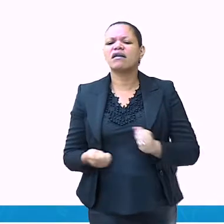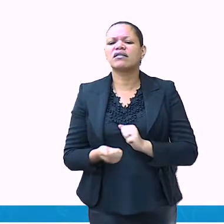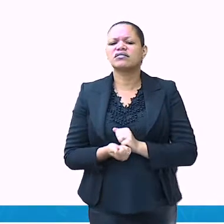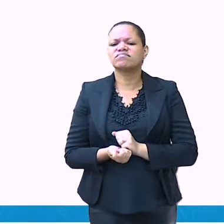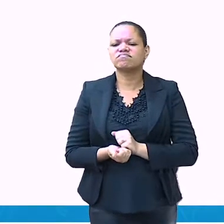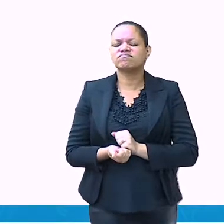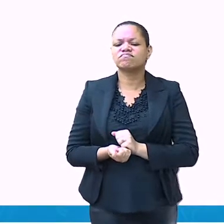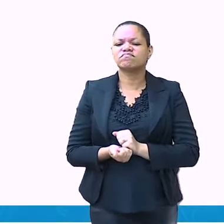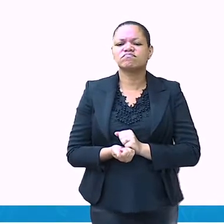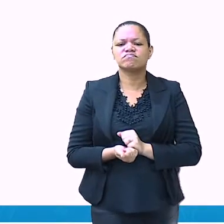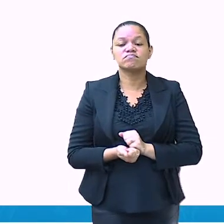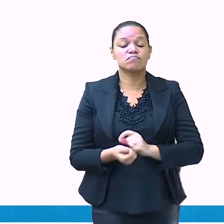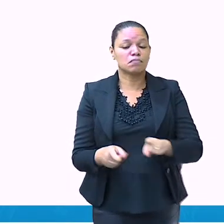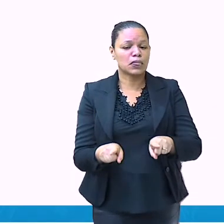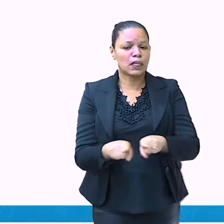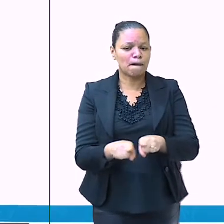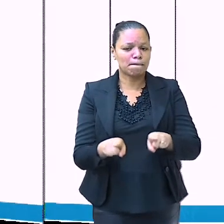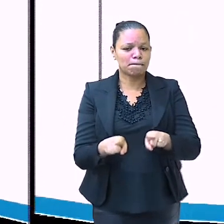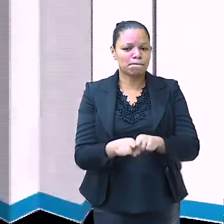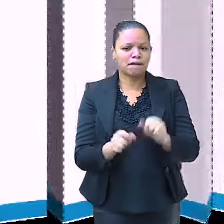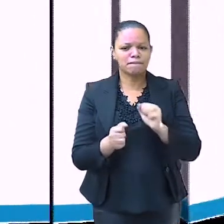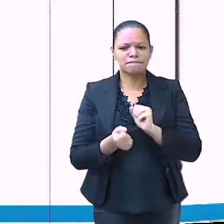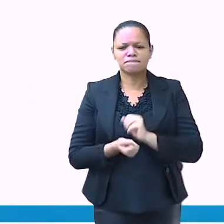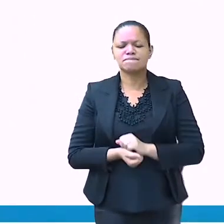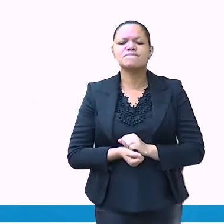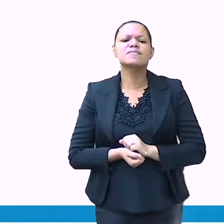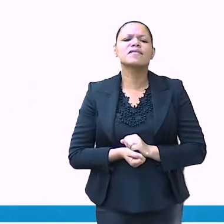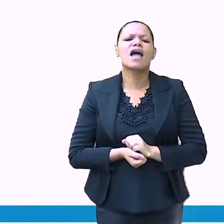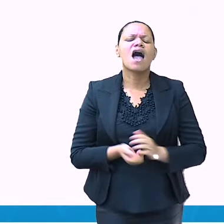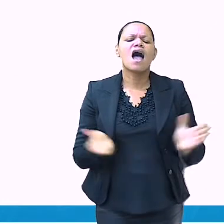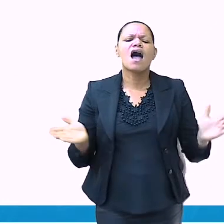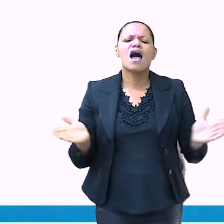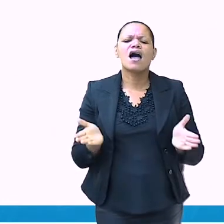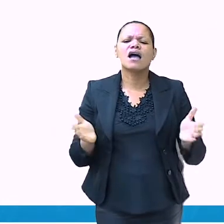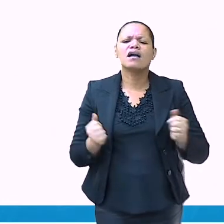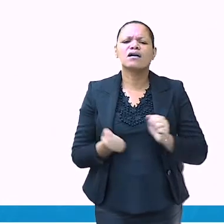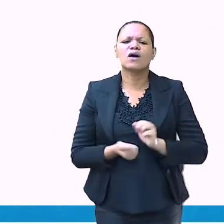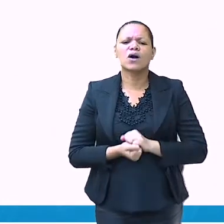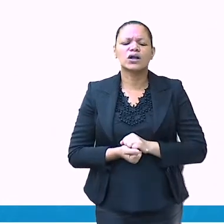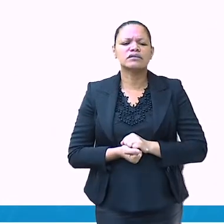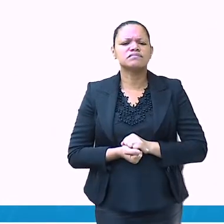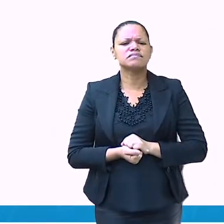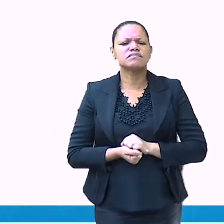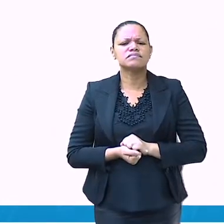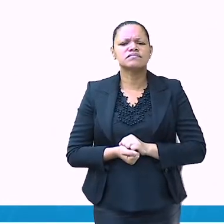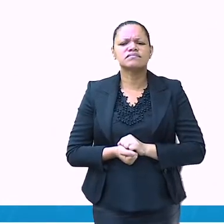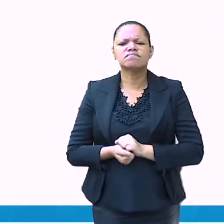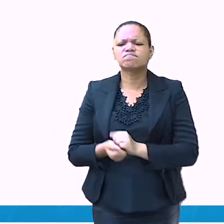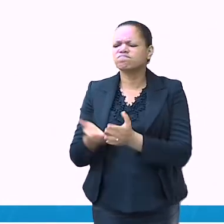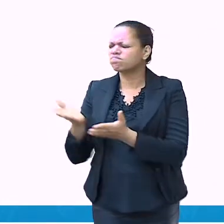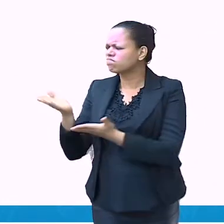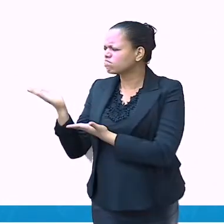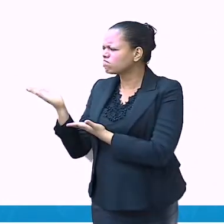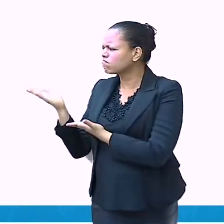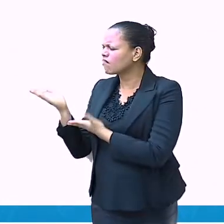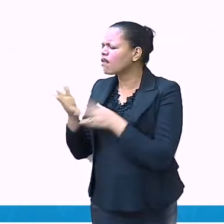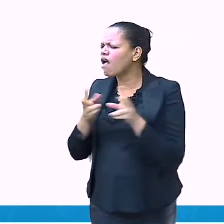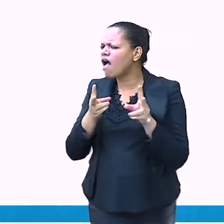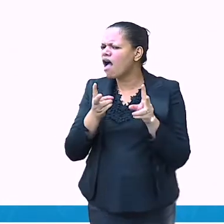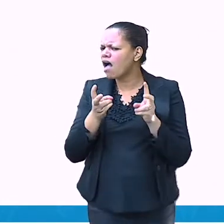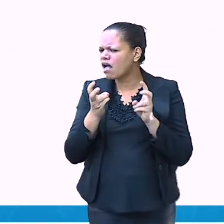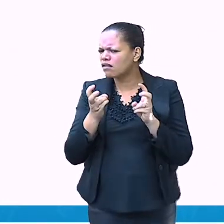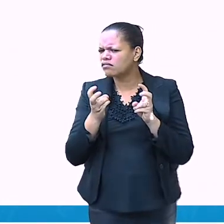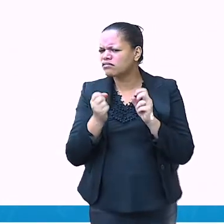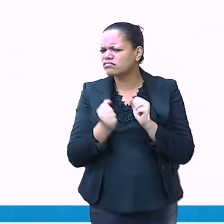simples o que eu estou falando. Let's go! Então vamos lá. Vamos aqui tentar descobrir o que é que eu